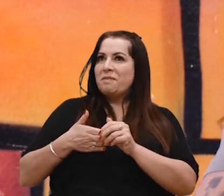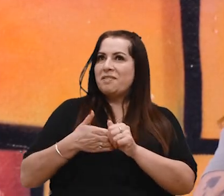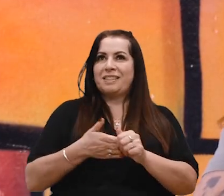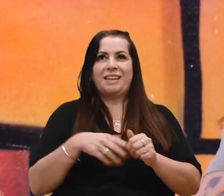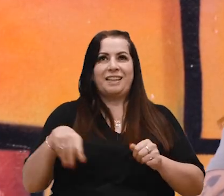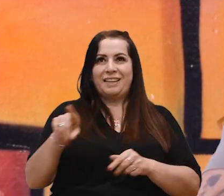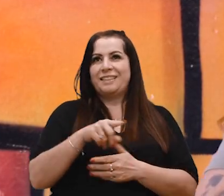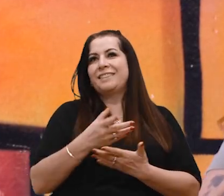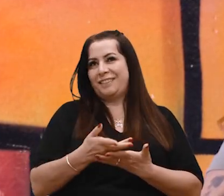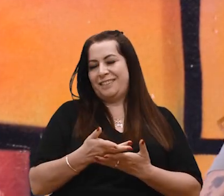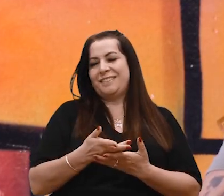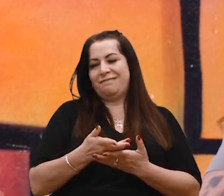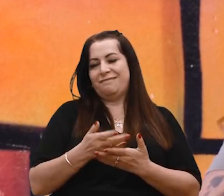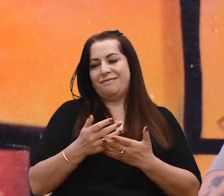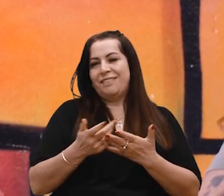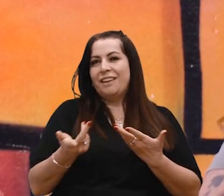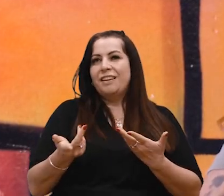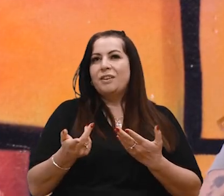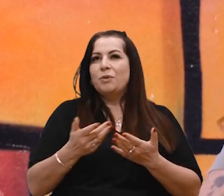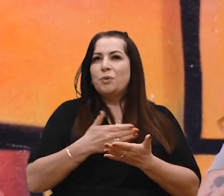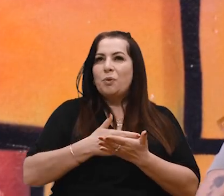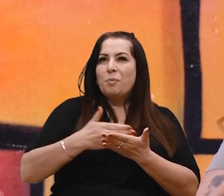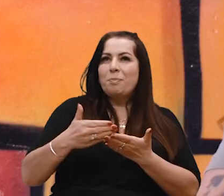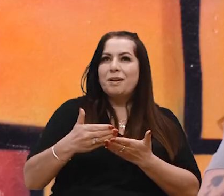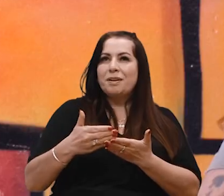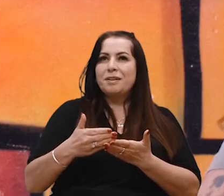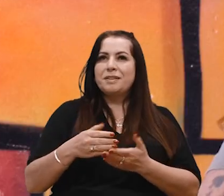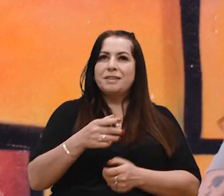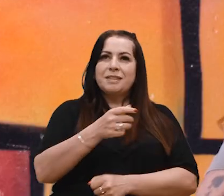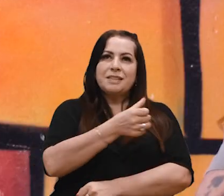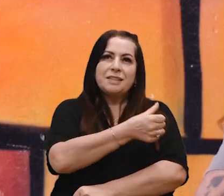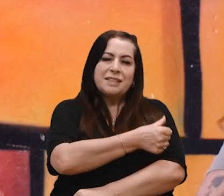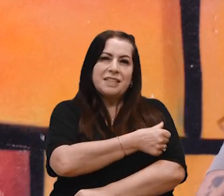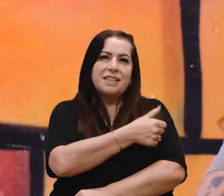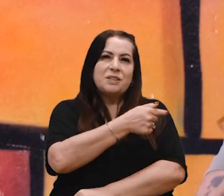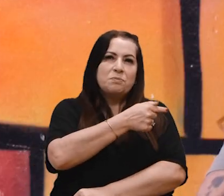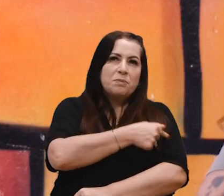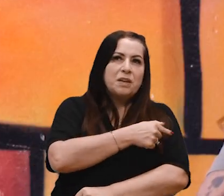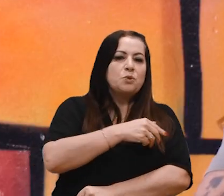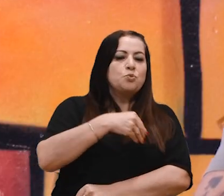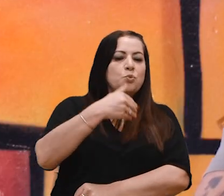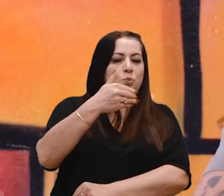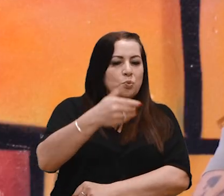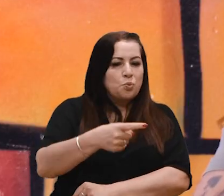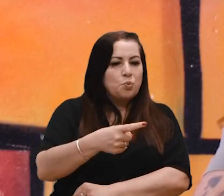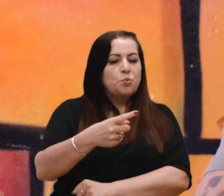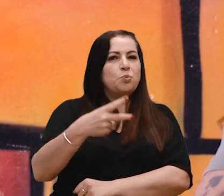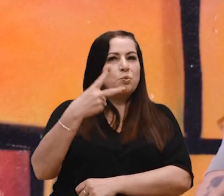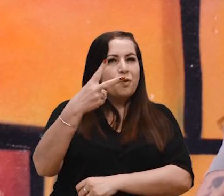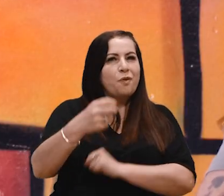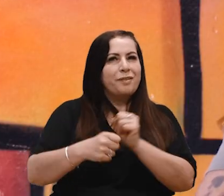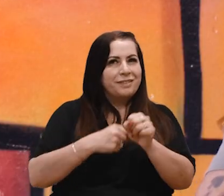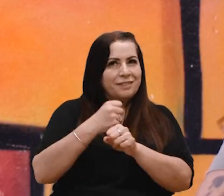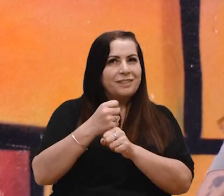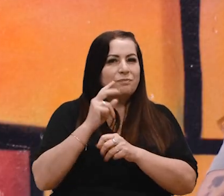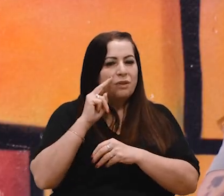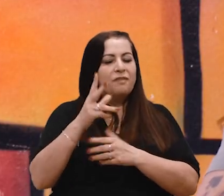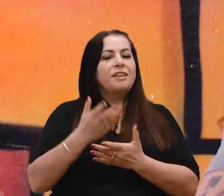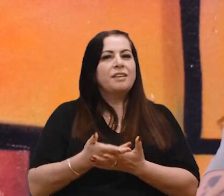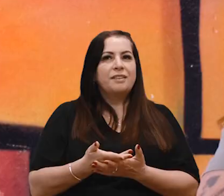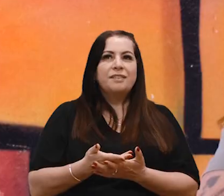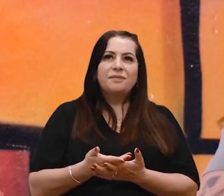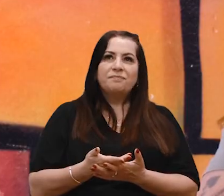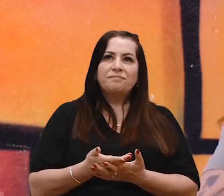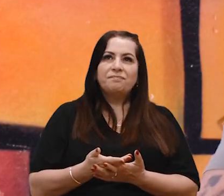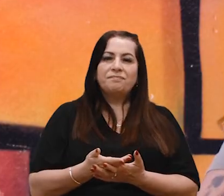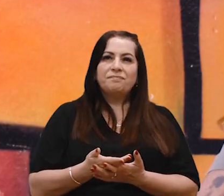gente acompanhar eles, principalmente quando começam no 6º, 7º ano, vai passando 1, 2 anos, a